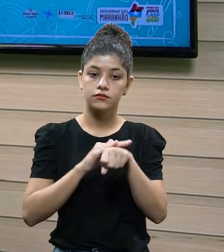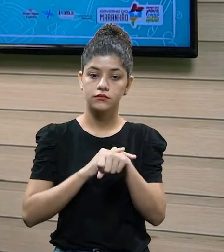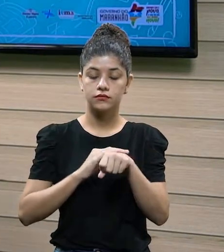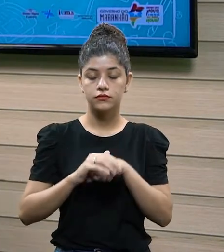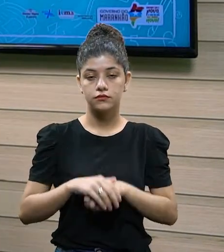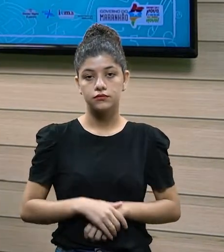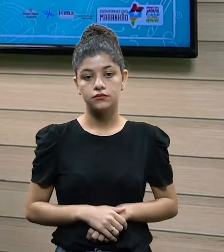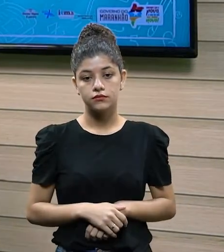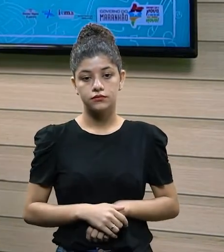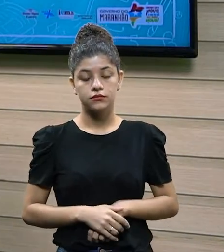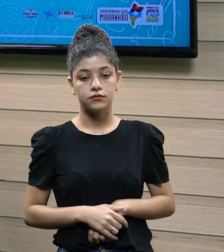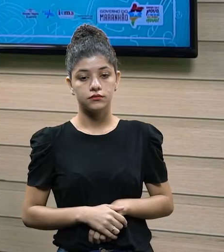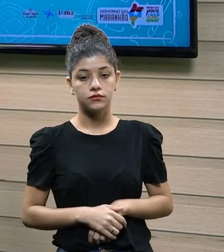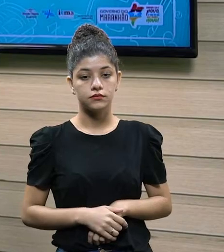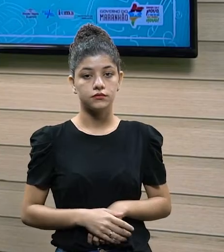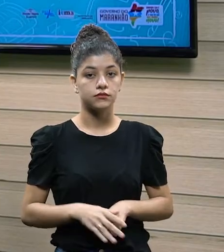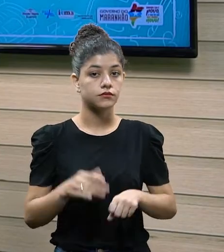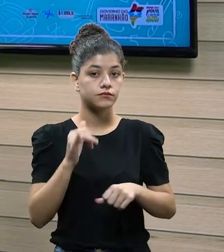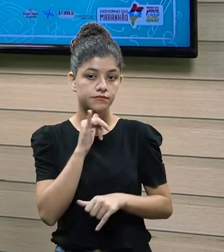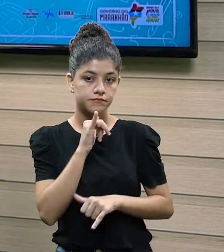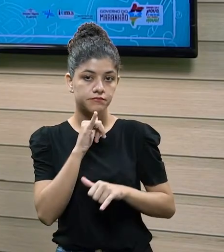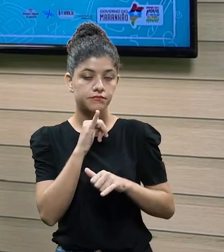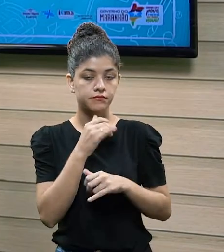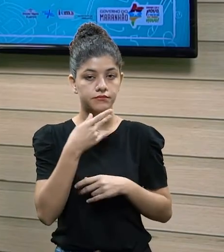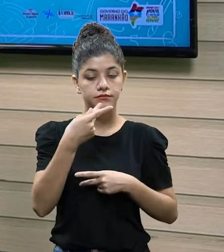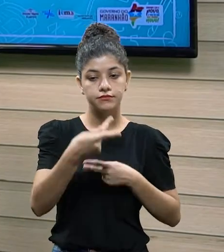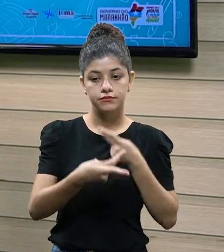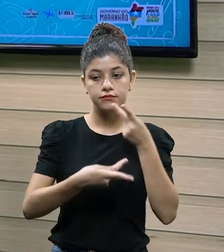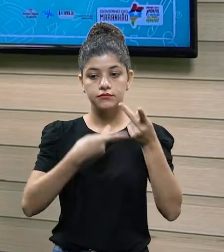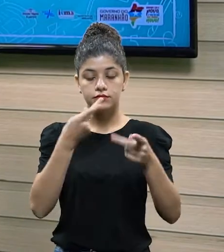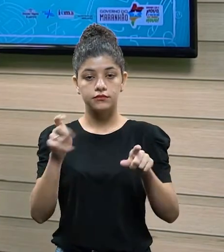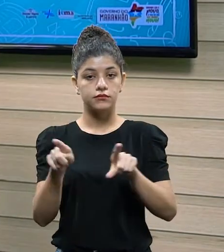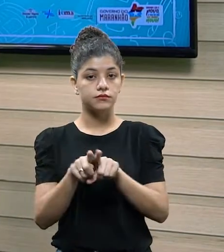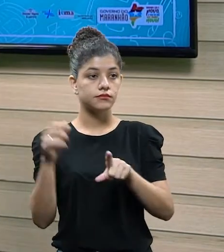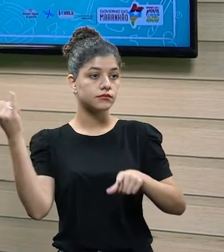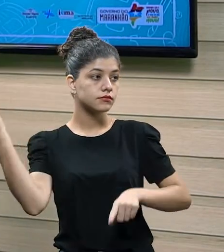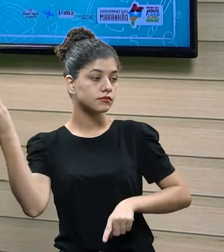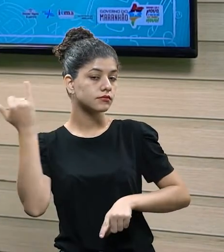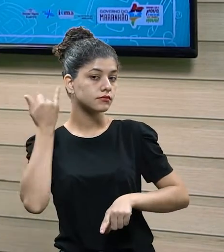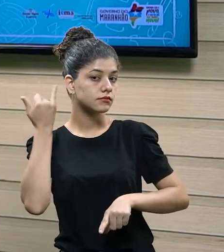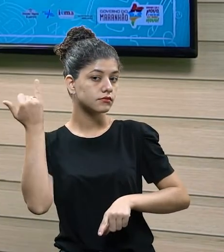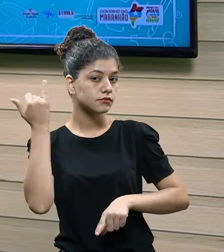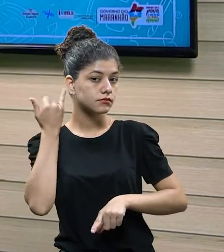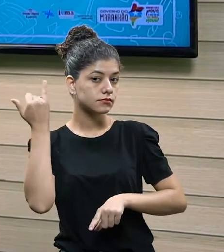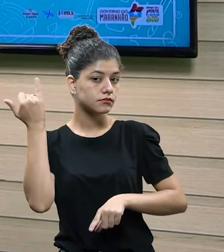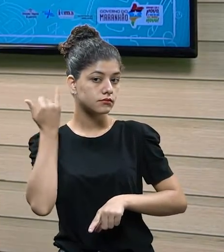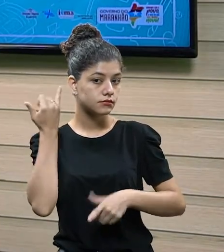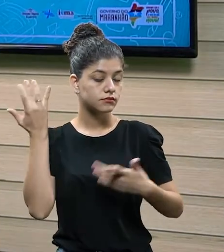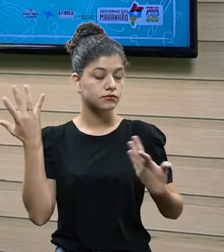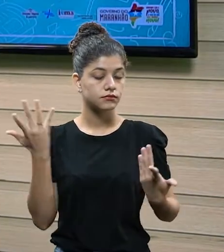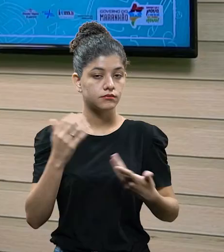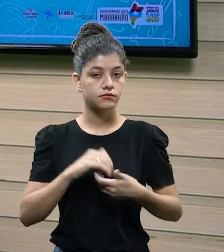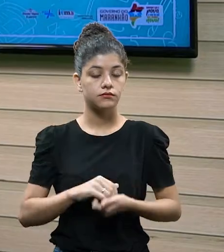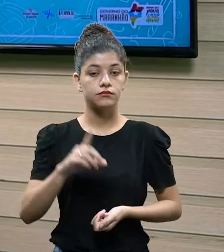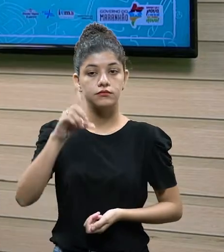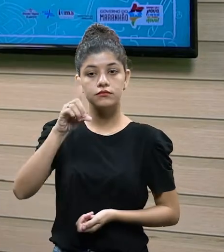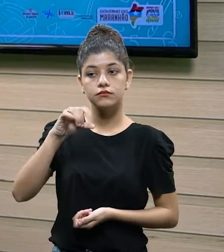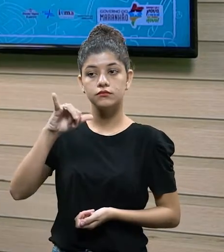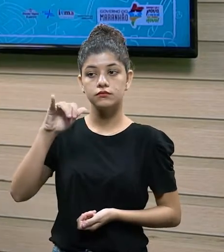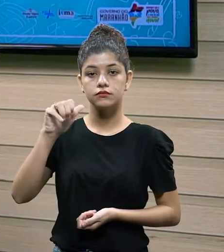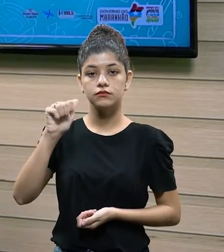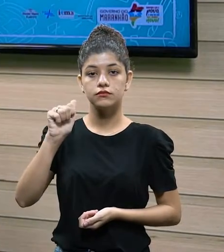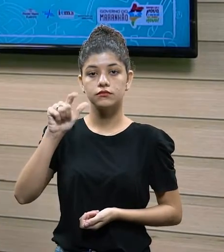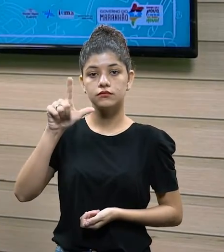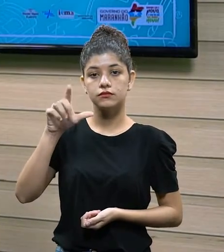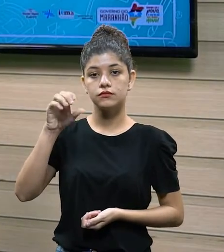só falar, é uma troca de fala e escuta. Então no momento que eu falo e a pessoa me escuta, me dá atenção, isso é um diálogo.